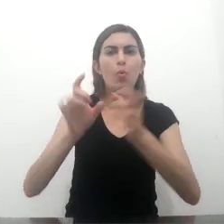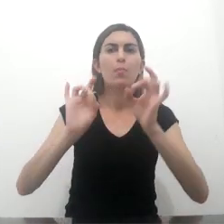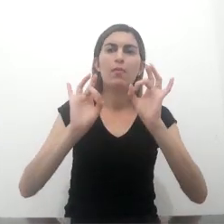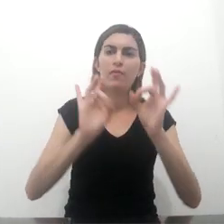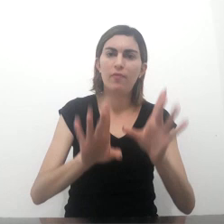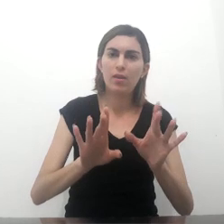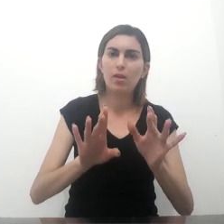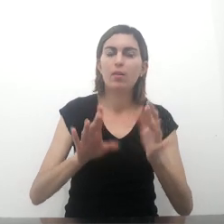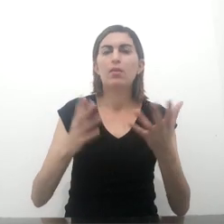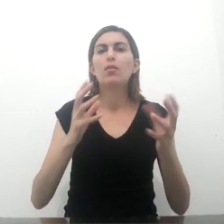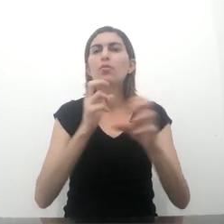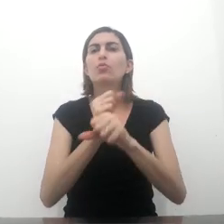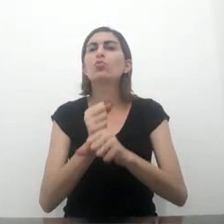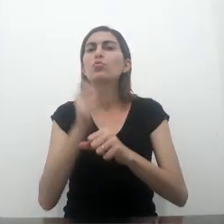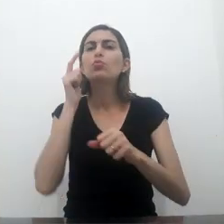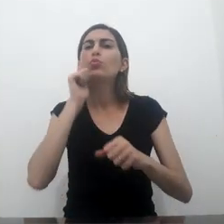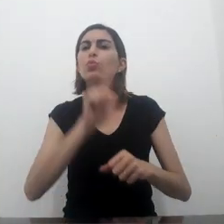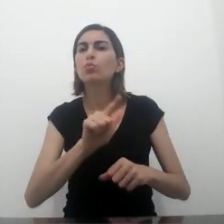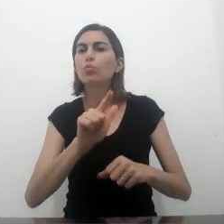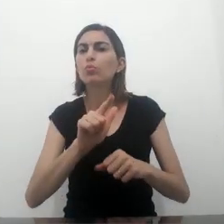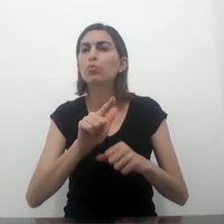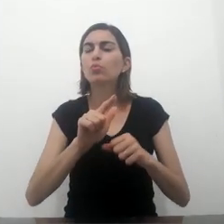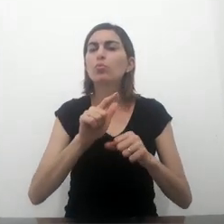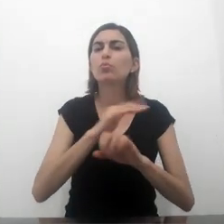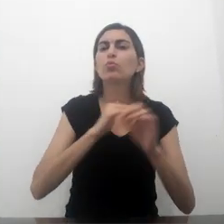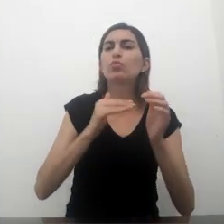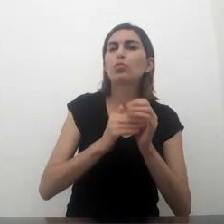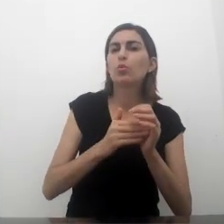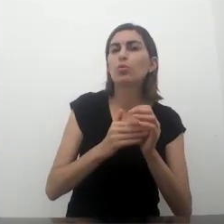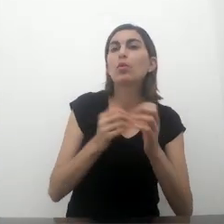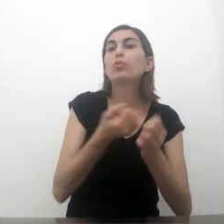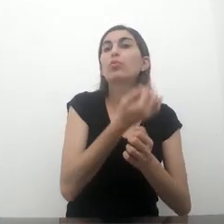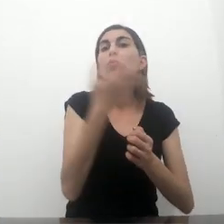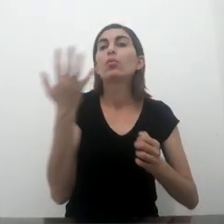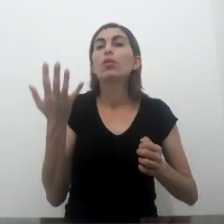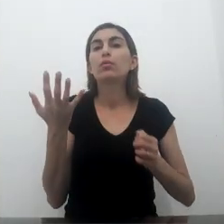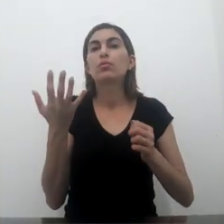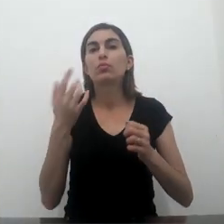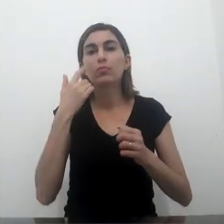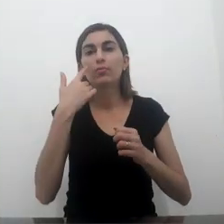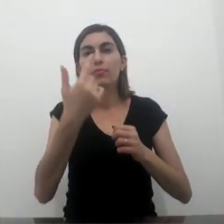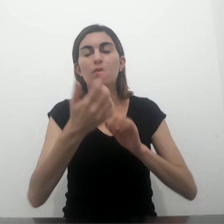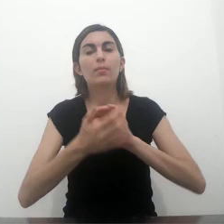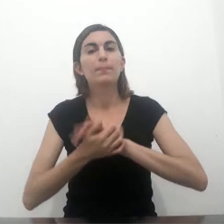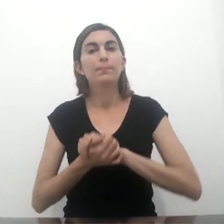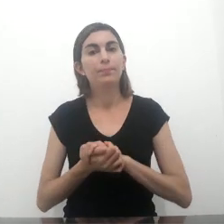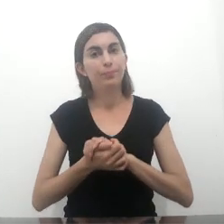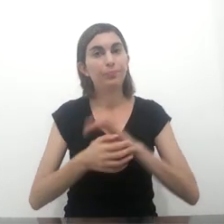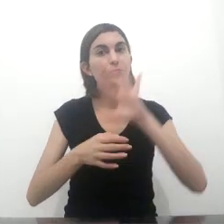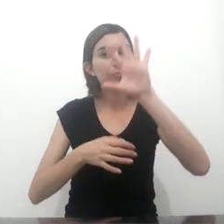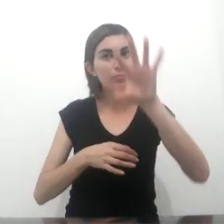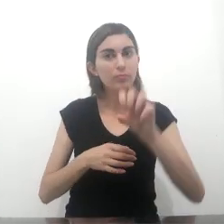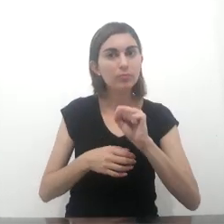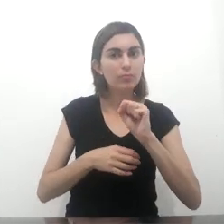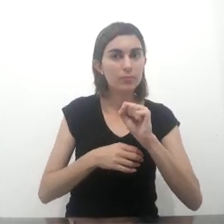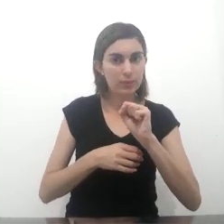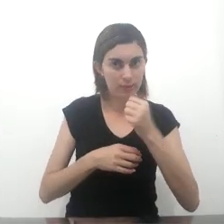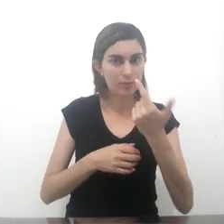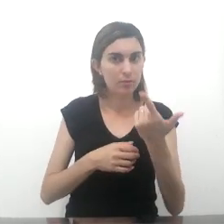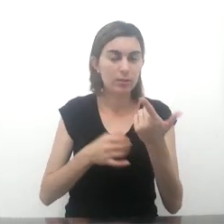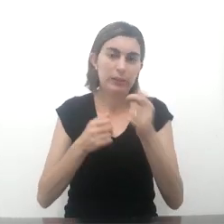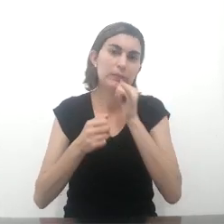e venda citados, José obteve um lucro total de quanto? Então veja, ele